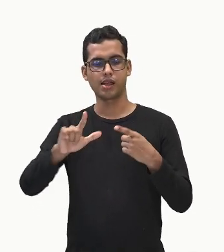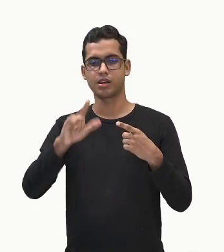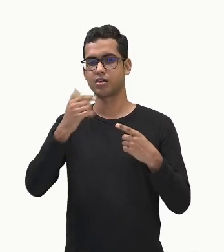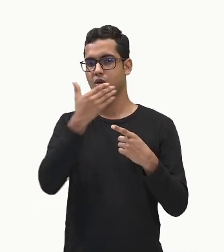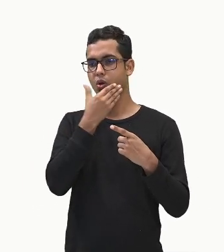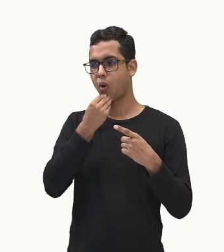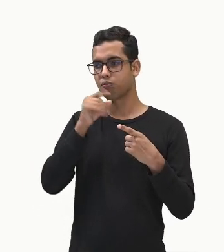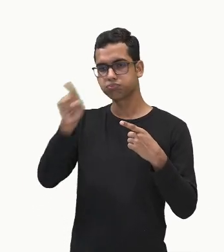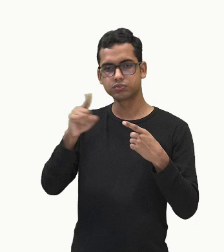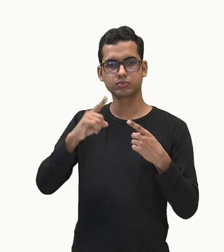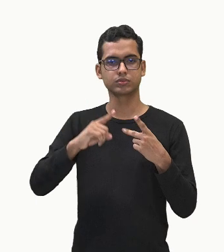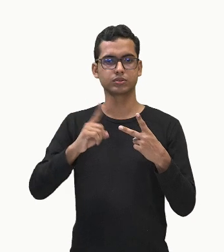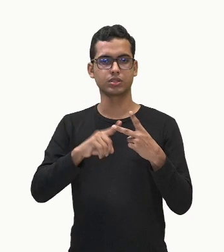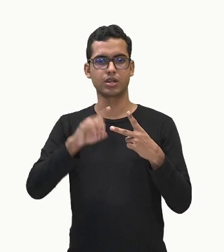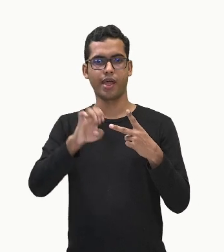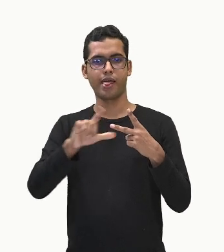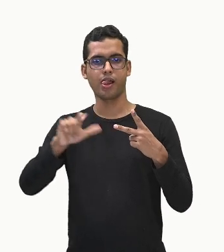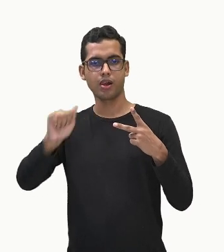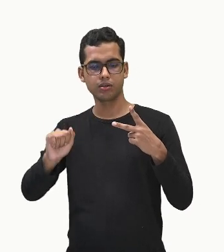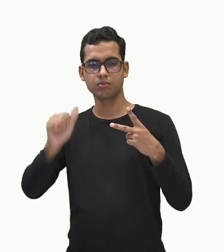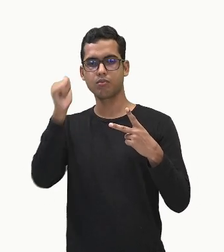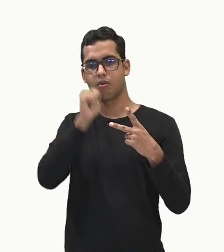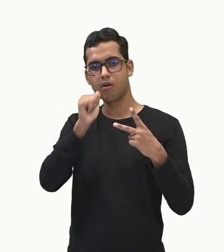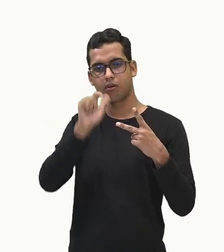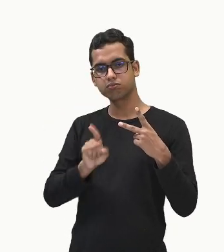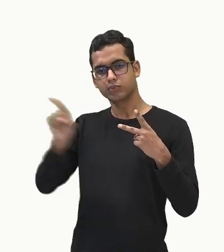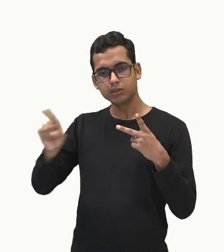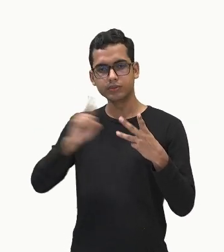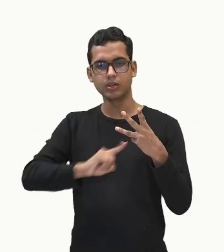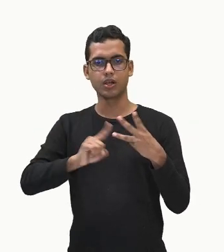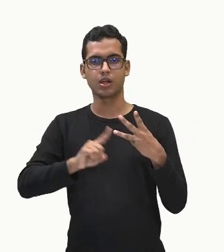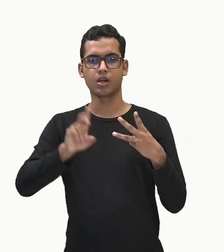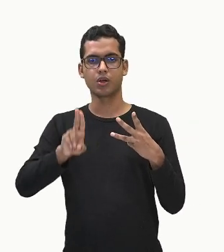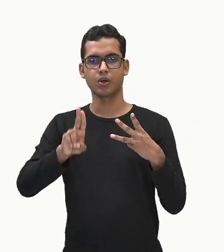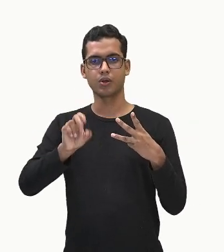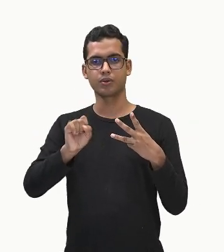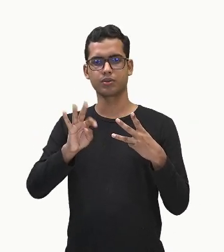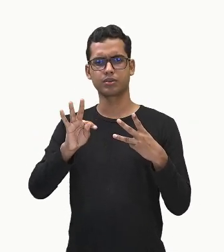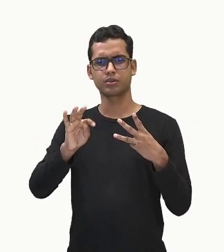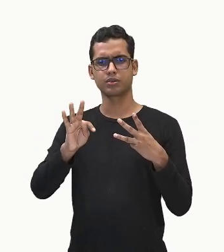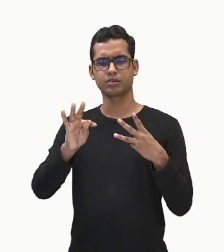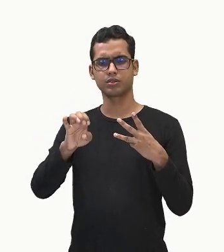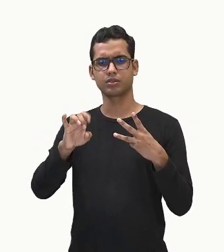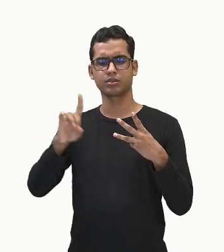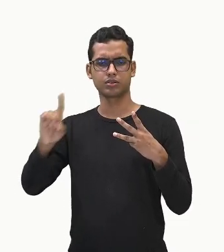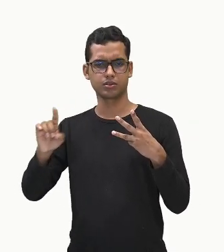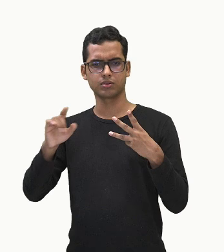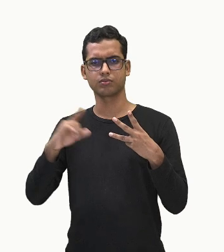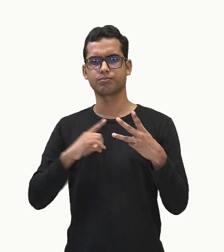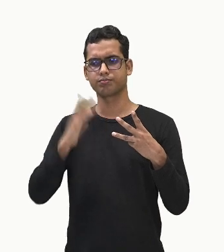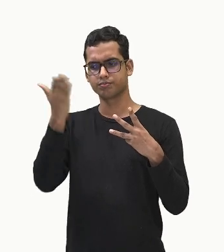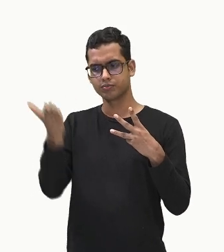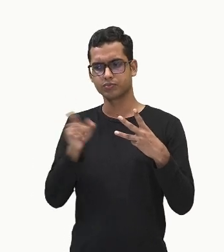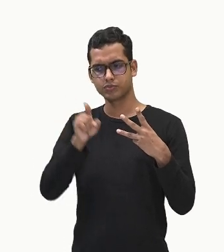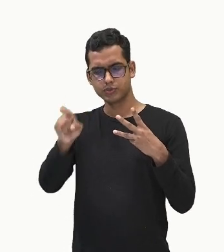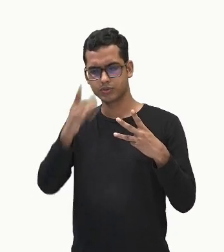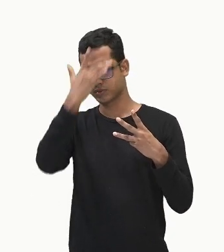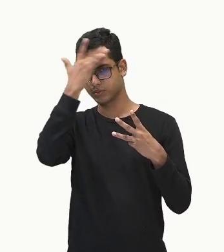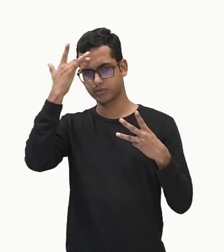tratamento aí formal, que vai querer dizer o senhor, a senhora, né? você de uma forma